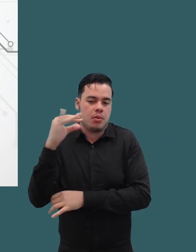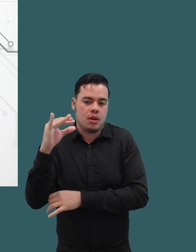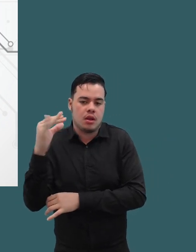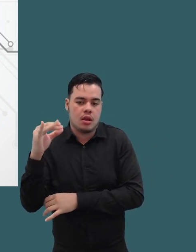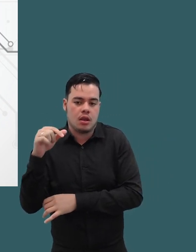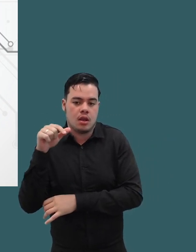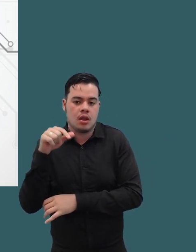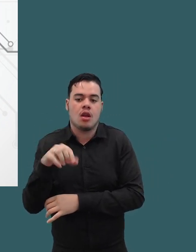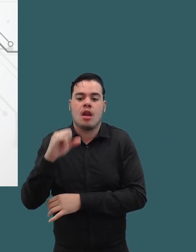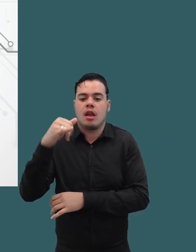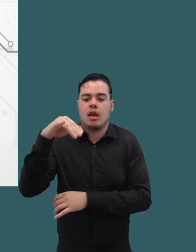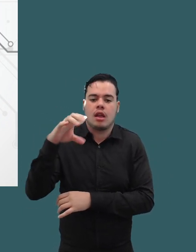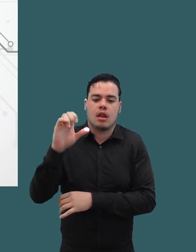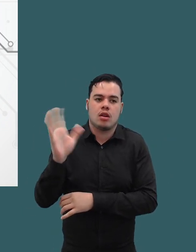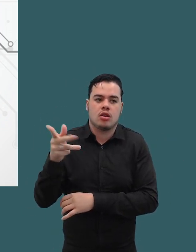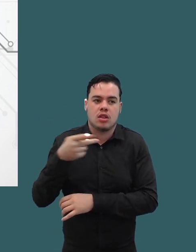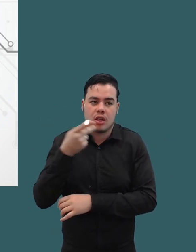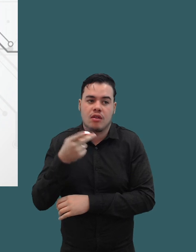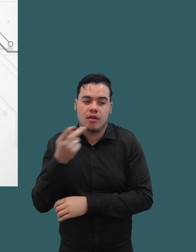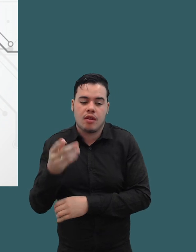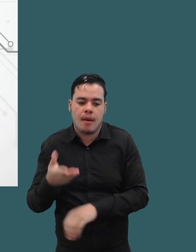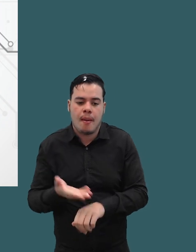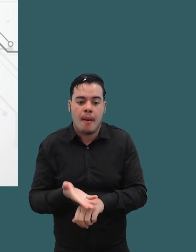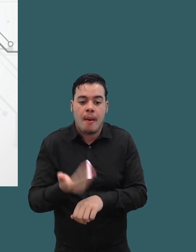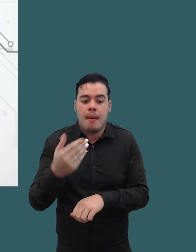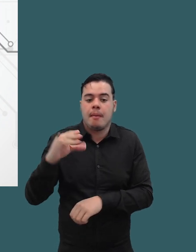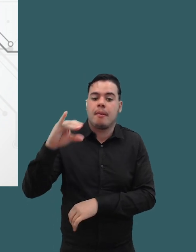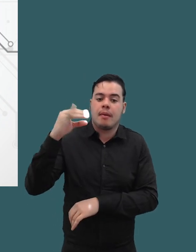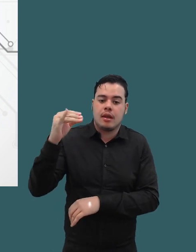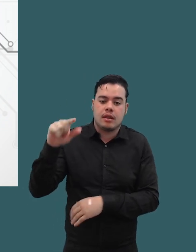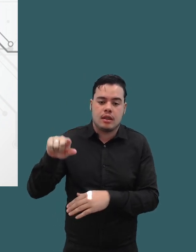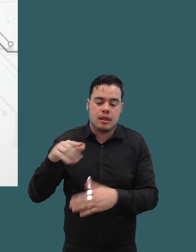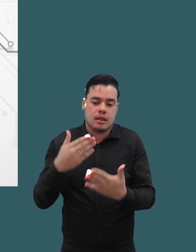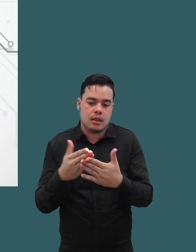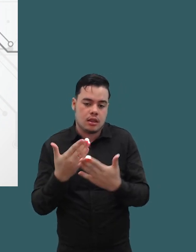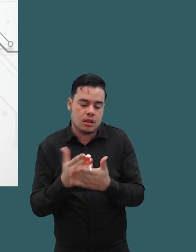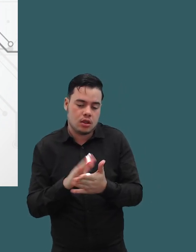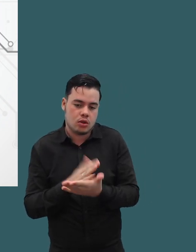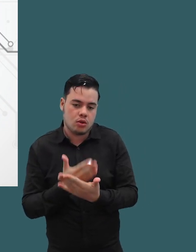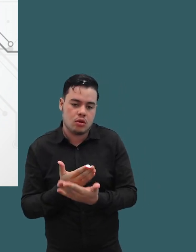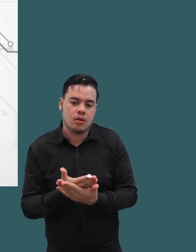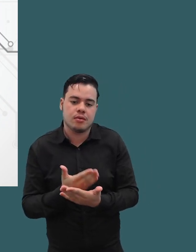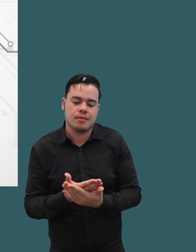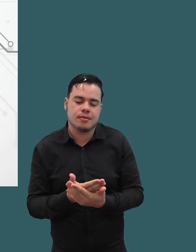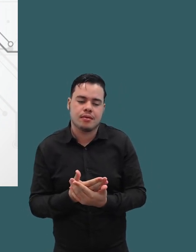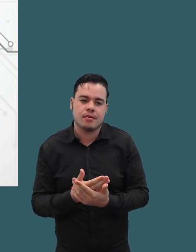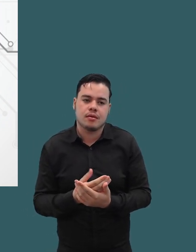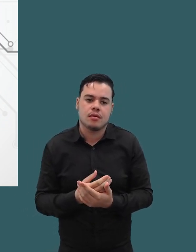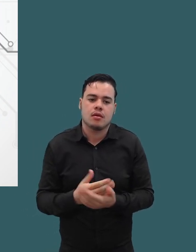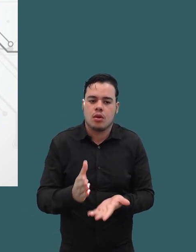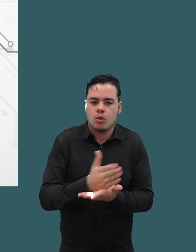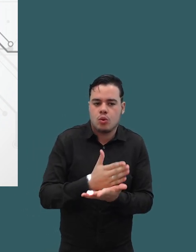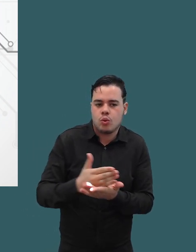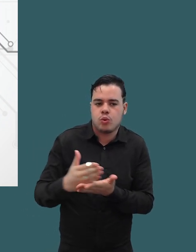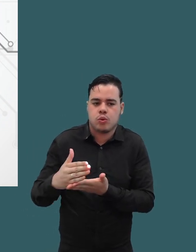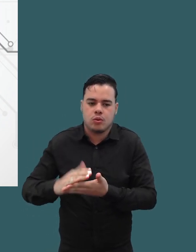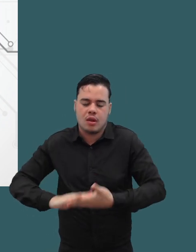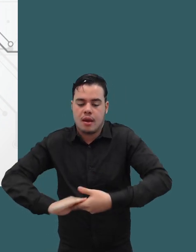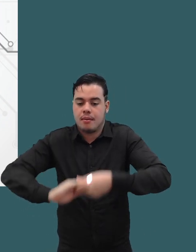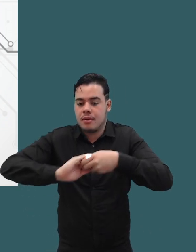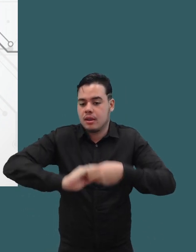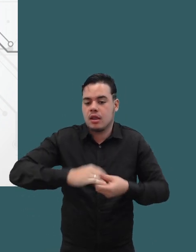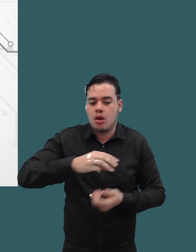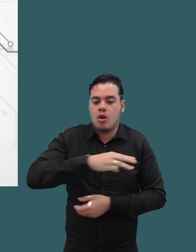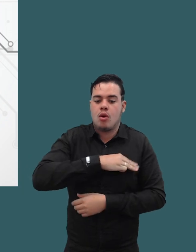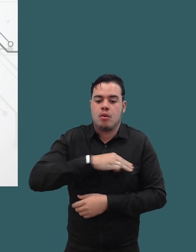na abertura, o Mais Ciência na Escola, que é a primeira nossa iniciativa em parceria com o Ministério da Educação. Nós